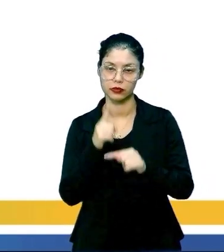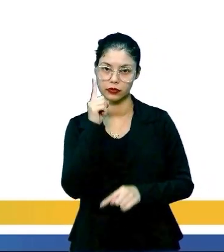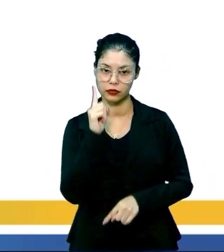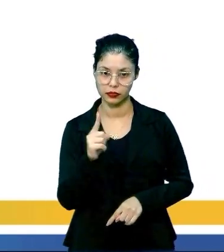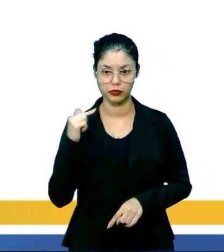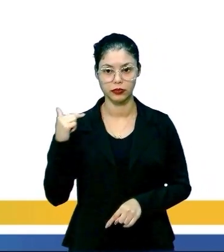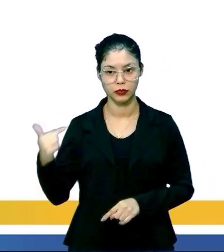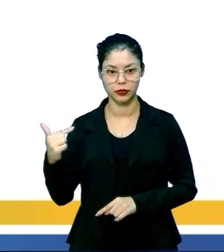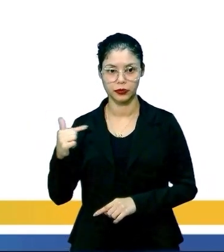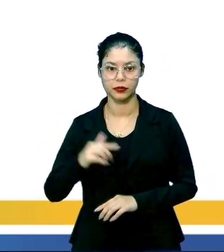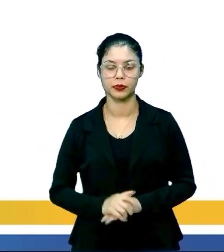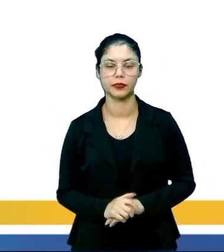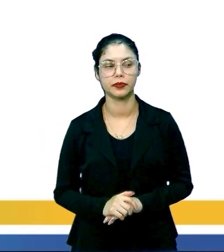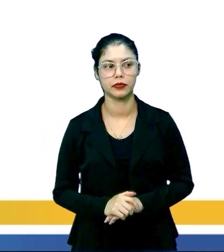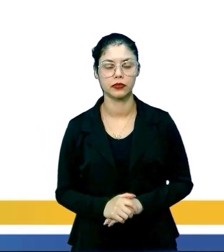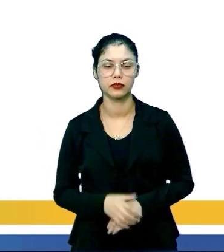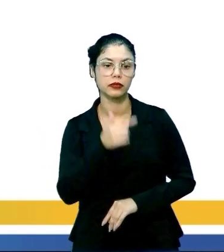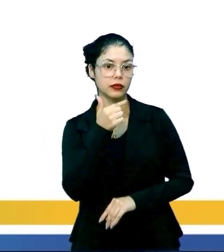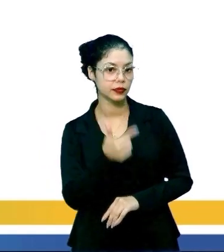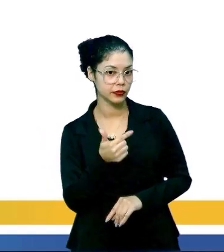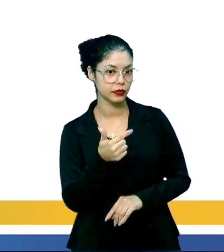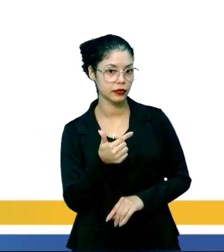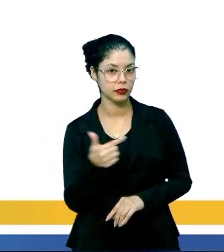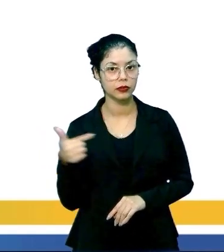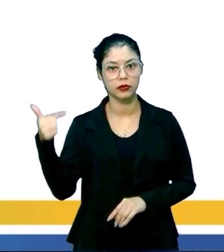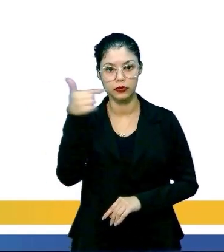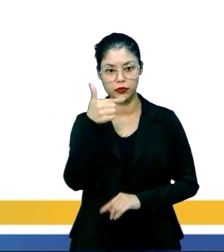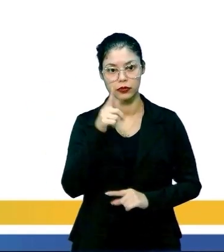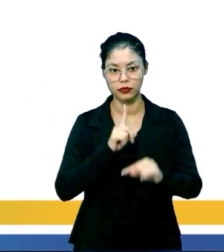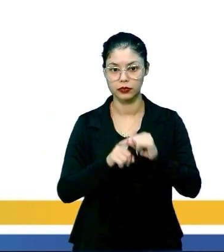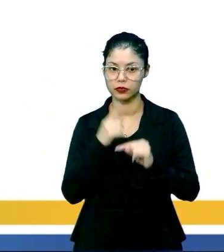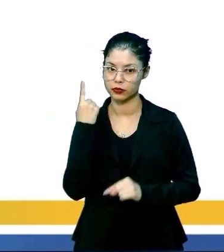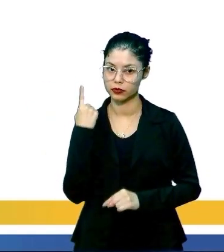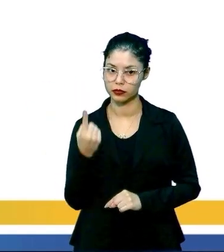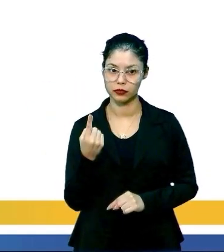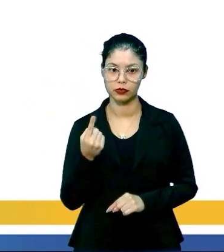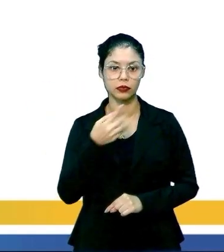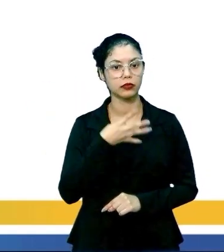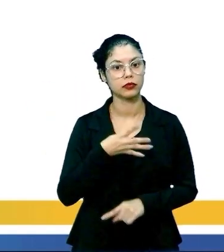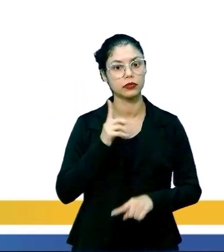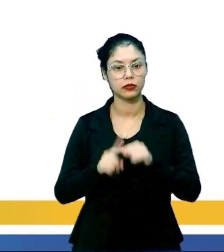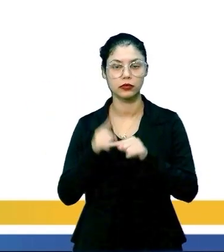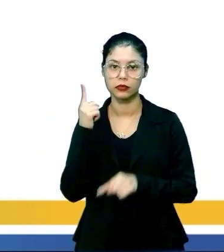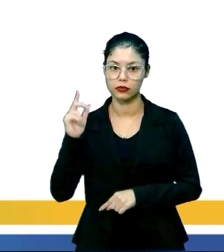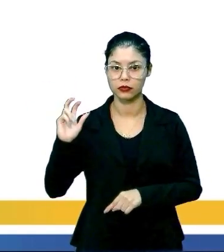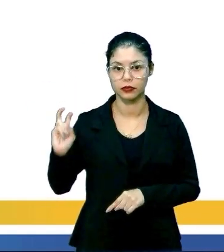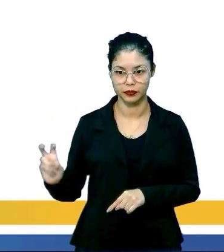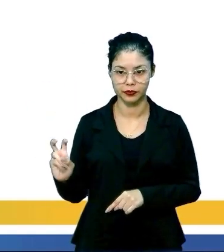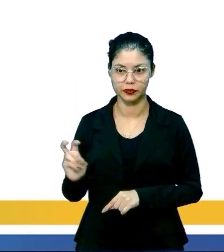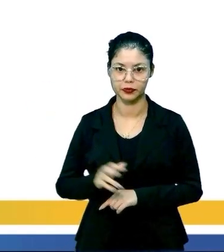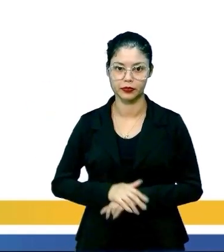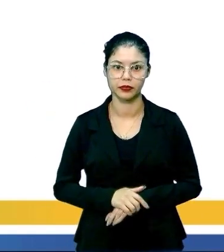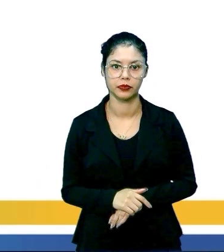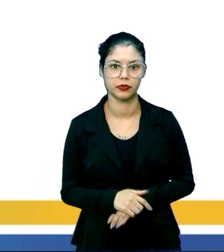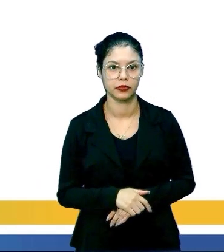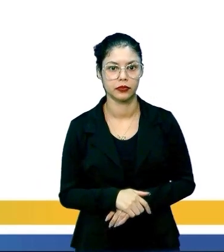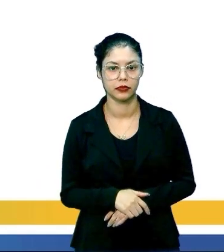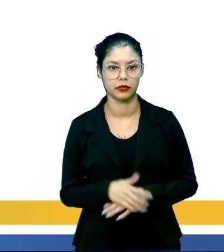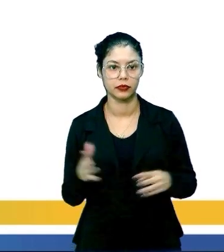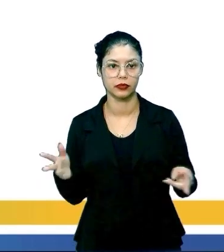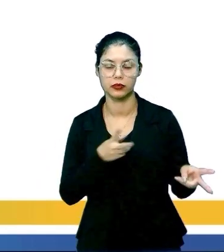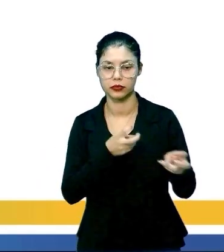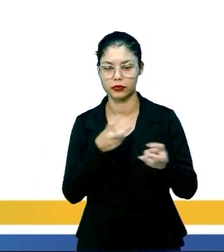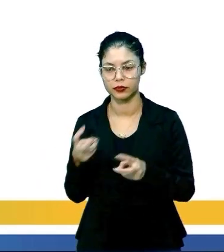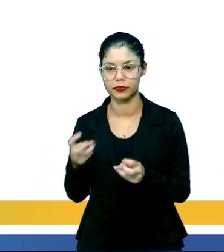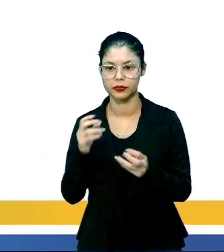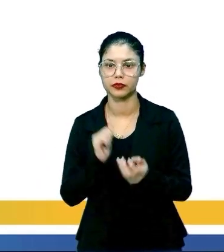ser igual a 2. E o f de 2, meu resultado vai ser igual a 5. Então